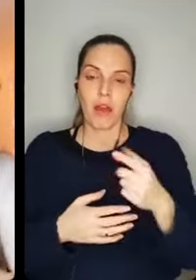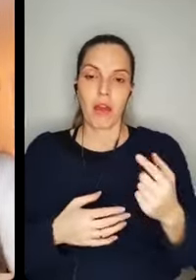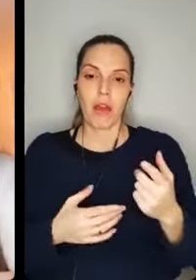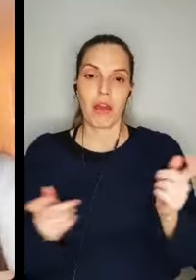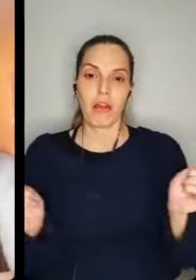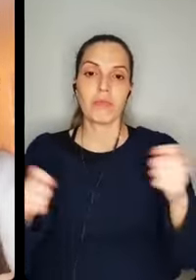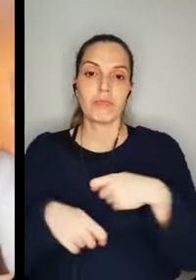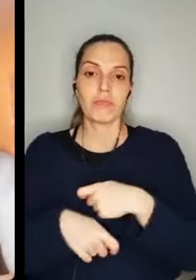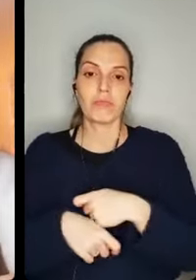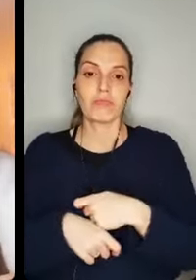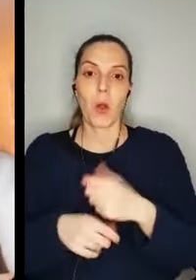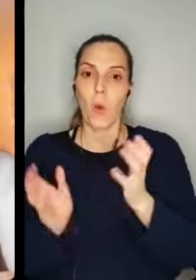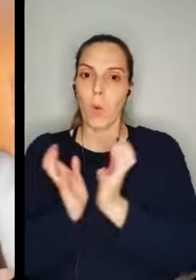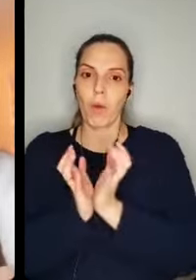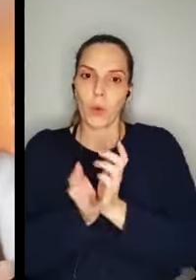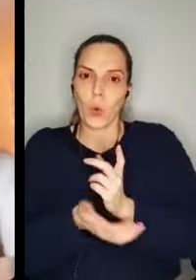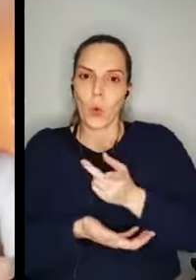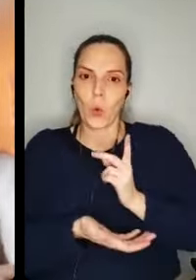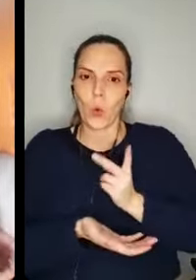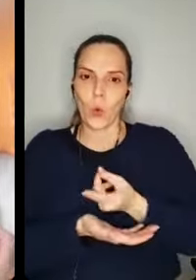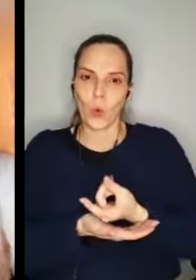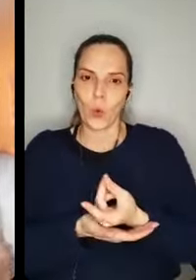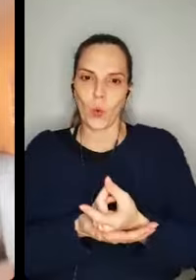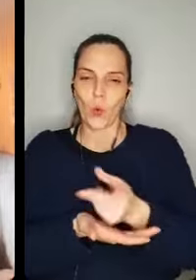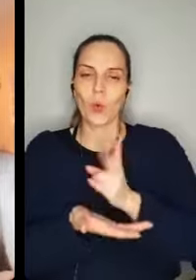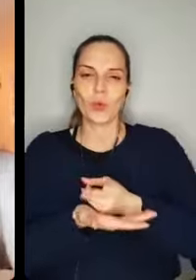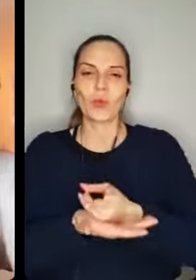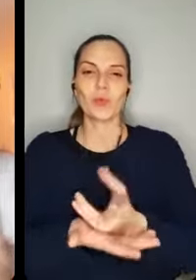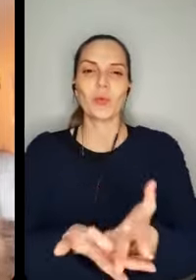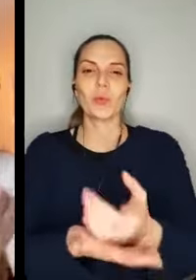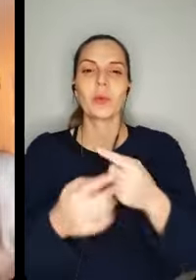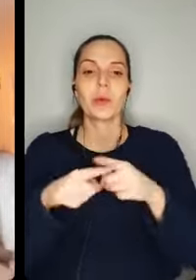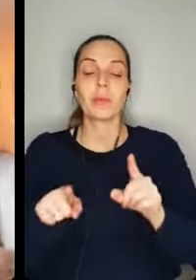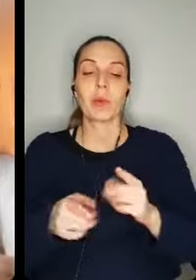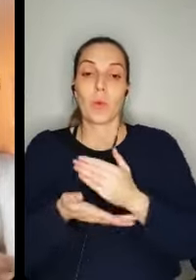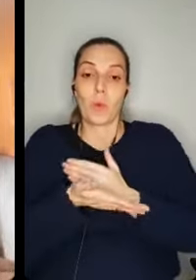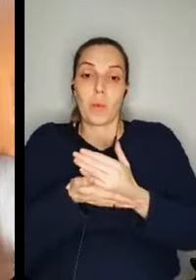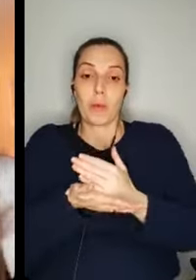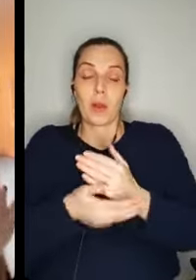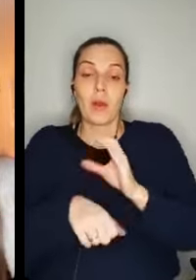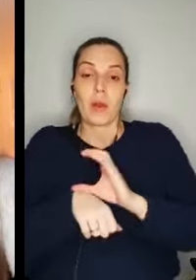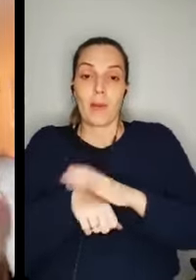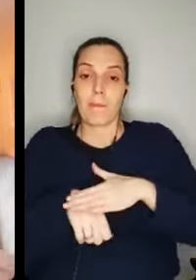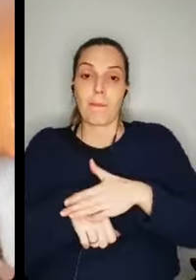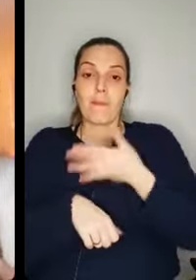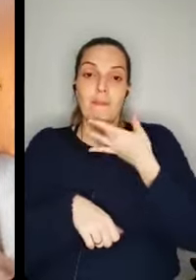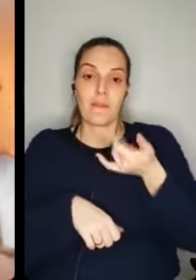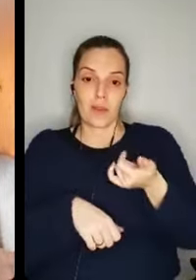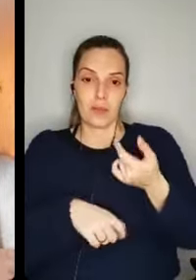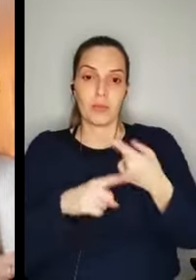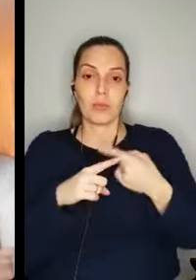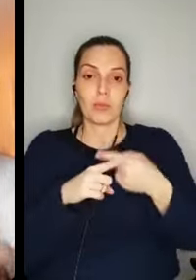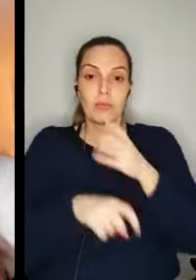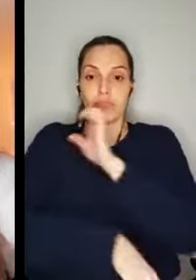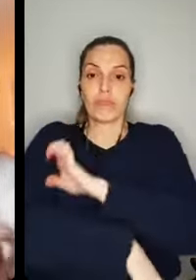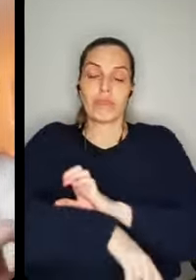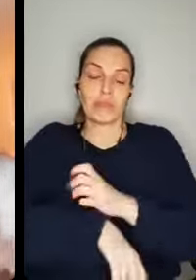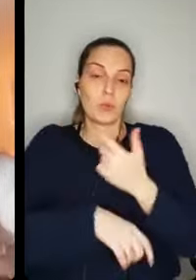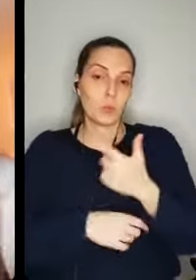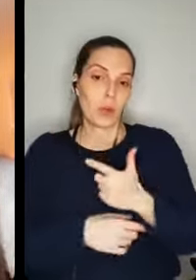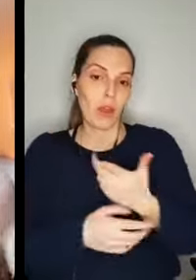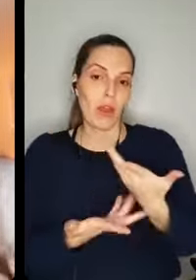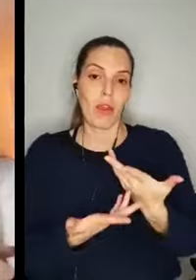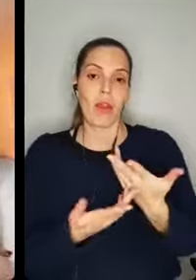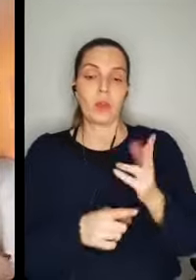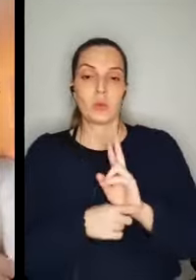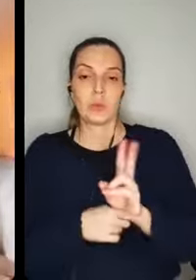até agora. Mas eu acho que no início do curso isso é um pouco mais fácil, porque ainda não tem os estágios, então não